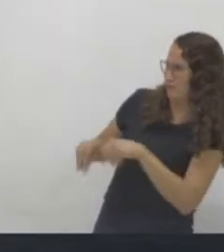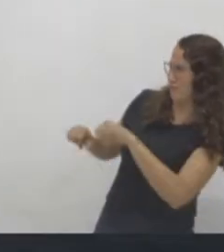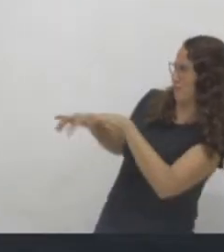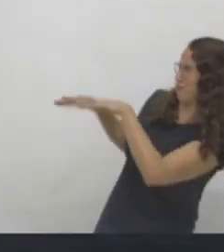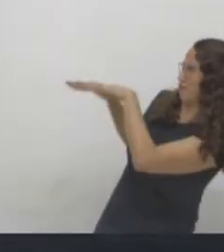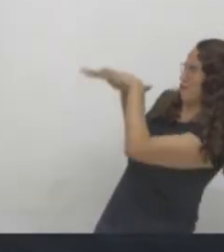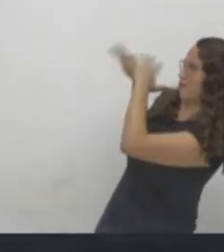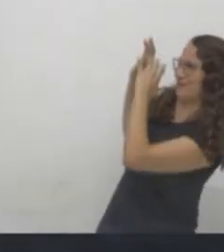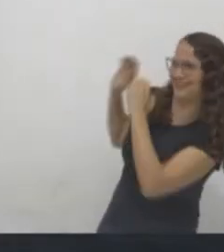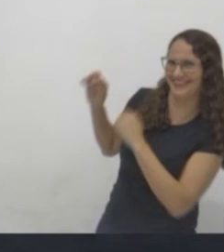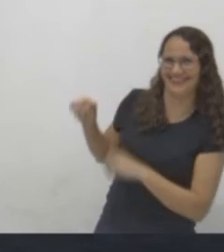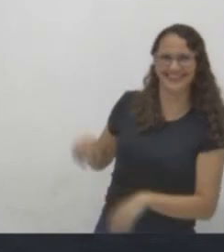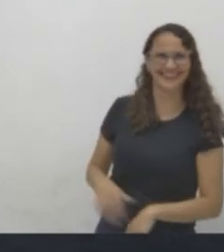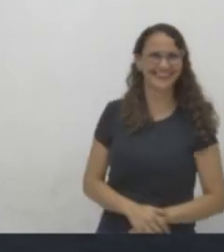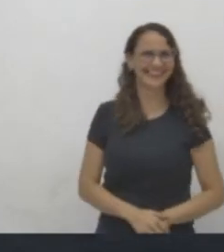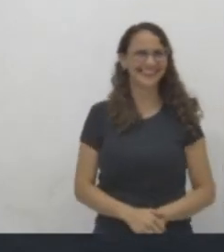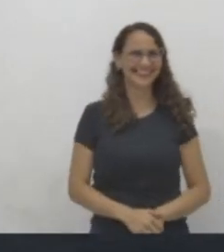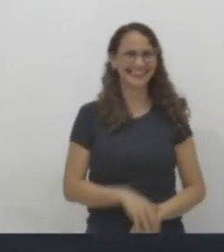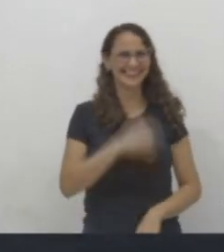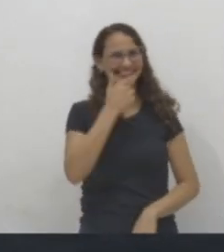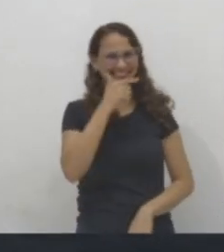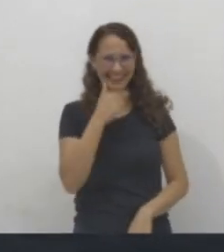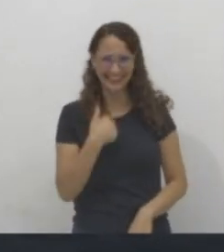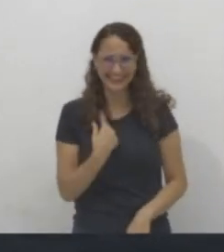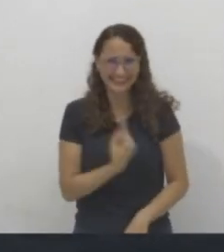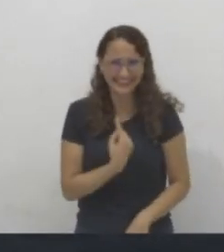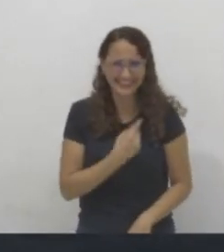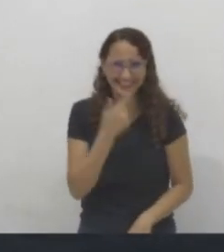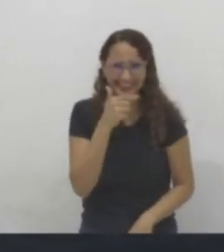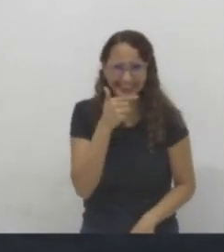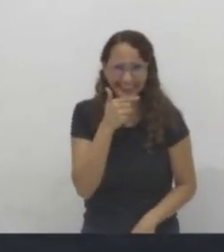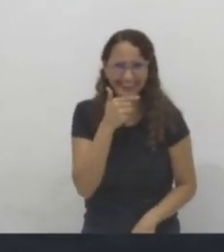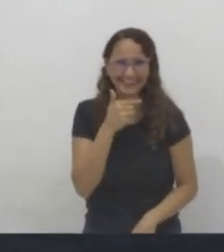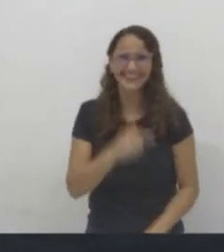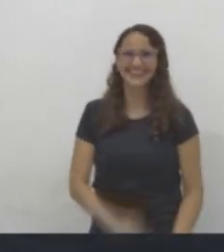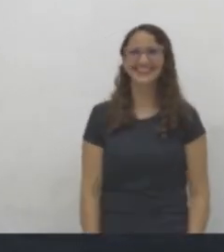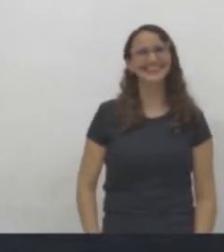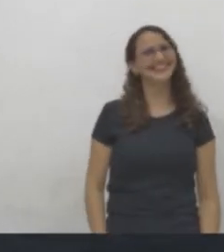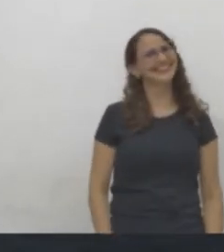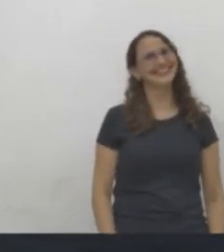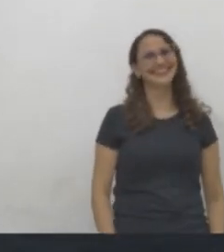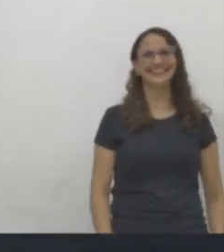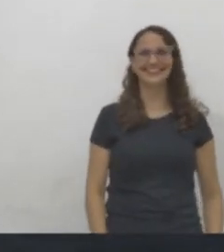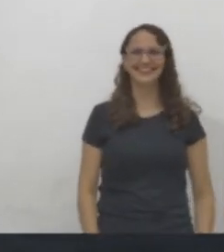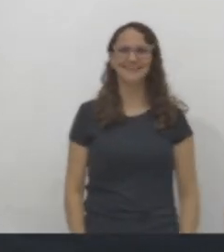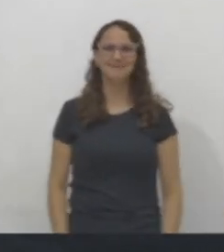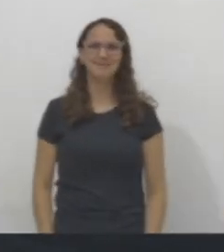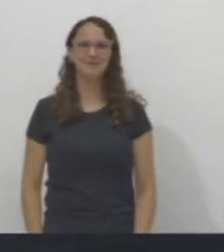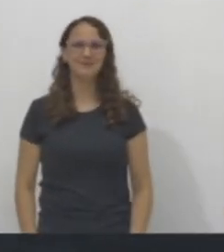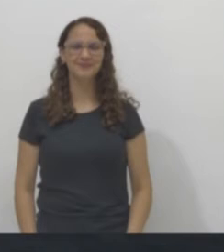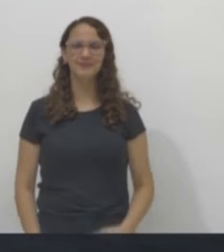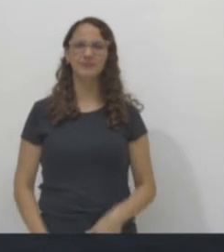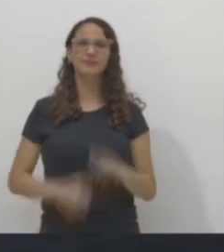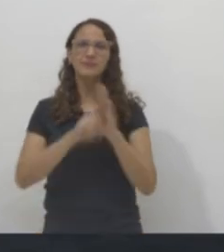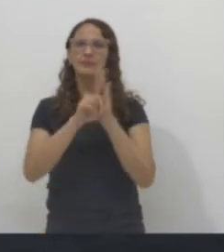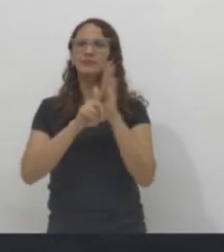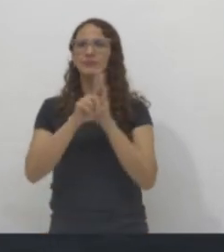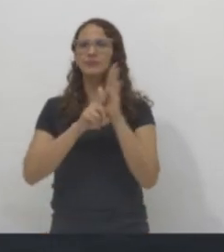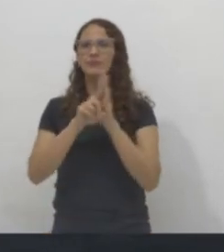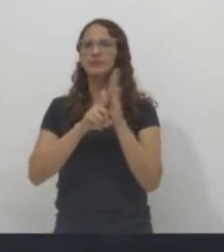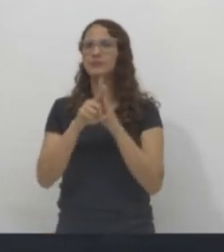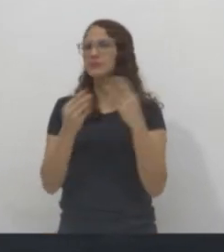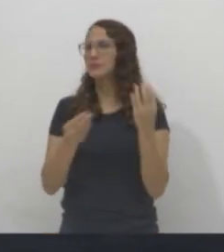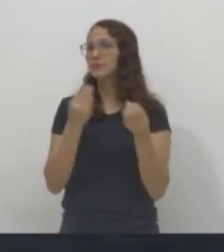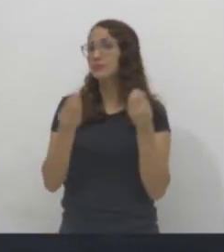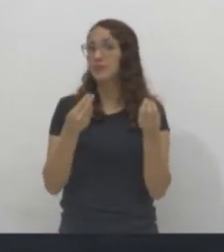Gente, será que só eu que tô rindo dessa piada? Vamos ver aí como é que a gente vai analisar essa